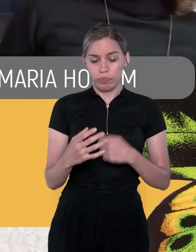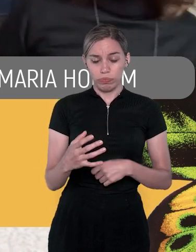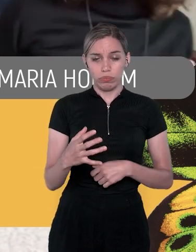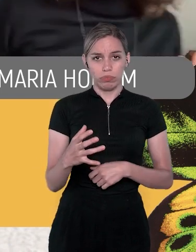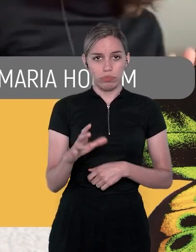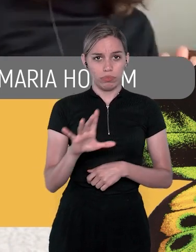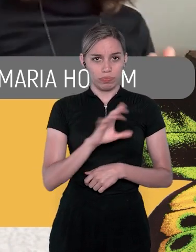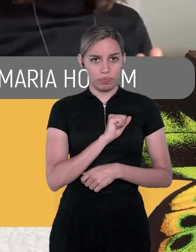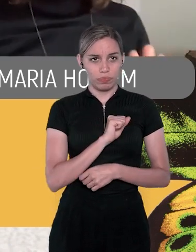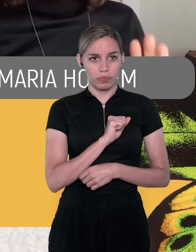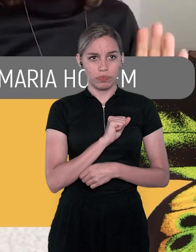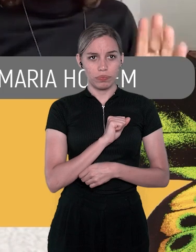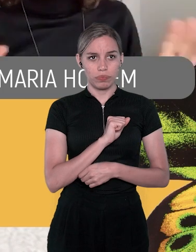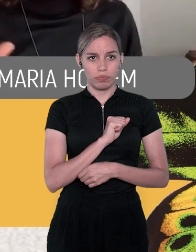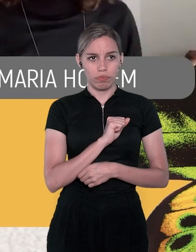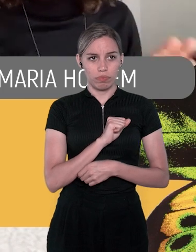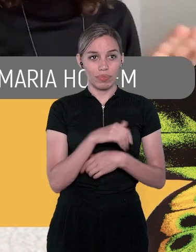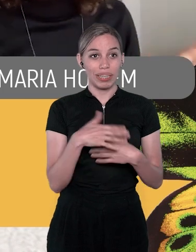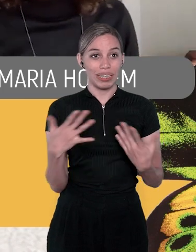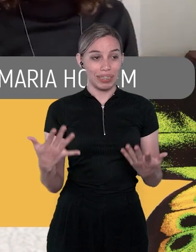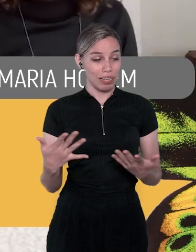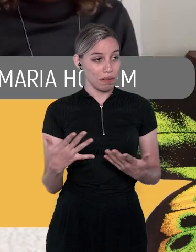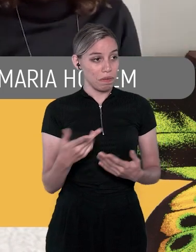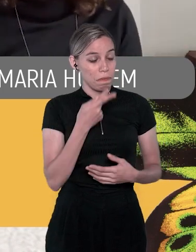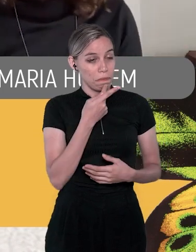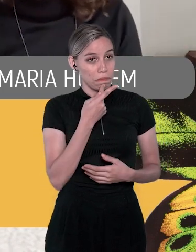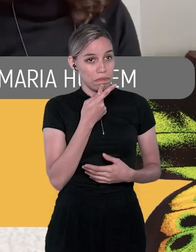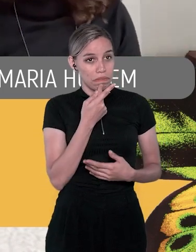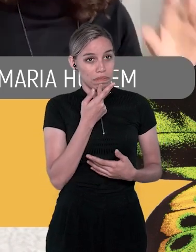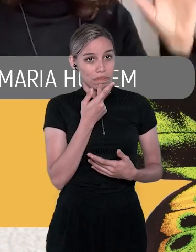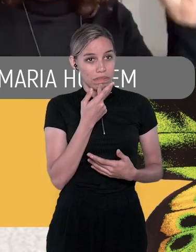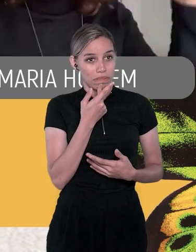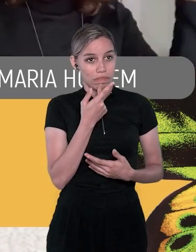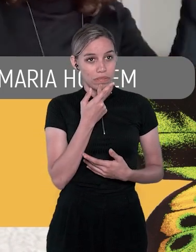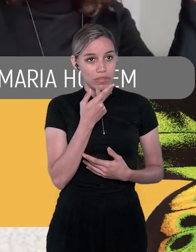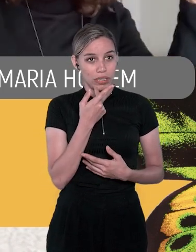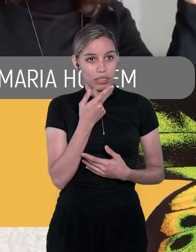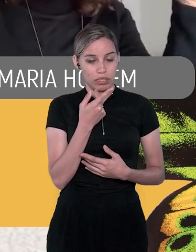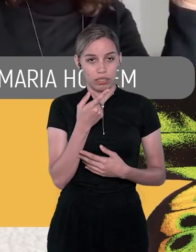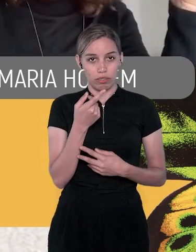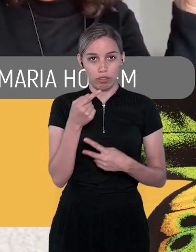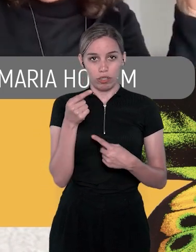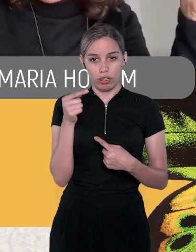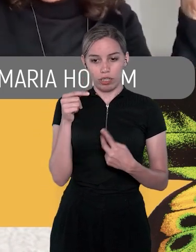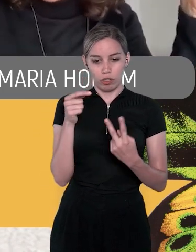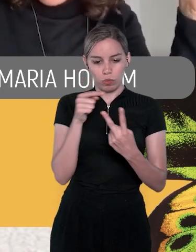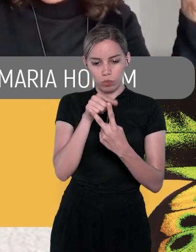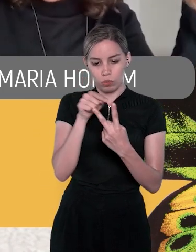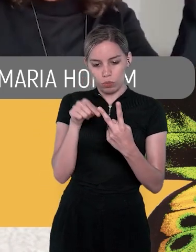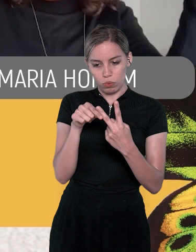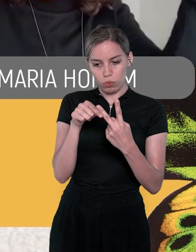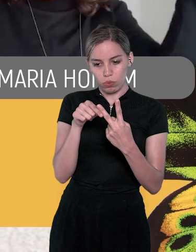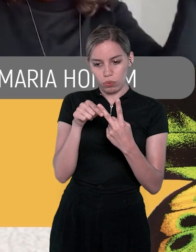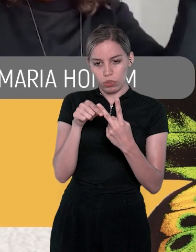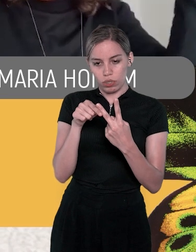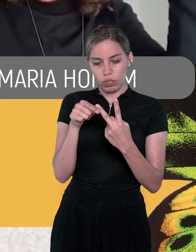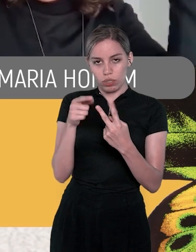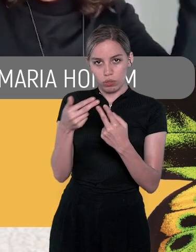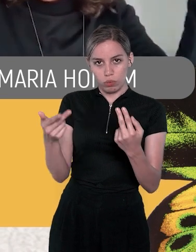para começar tá bom, né, Sérgio? São já duas, isso que eu estou chamando questões mais macro, né? Que